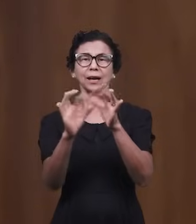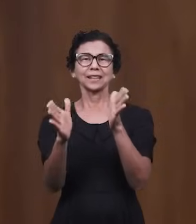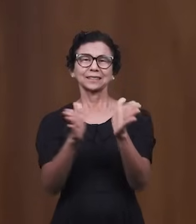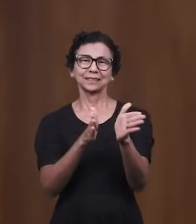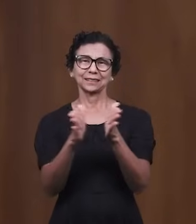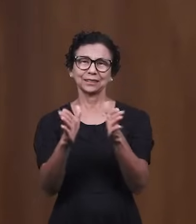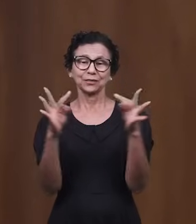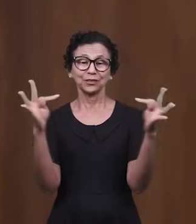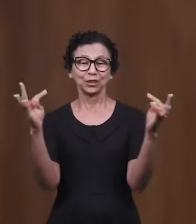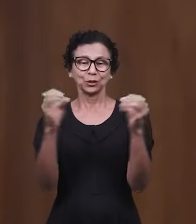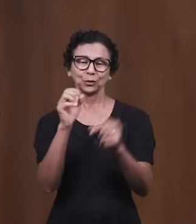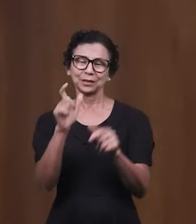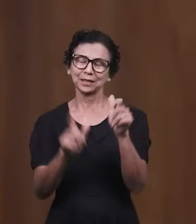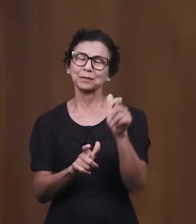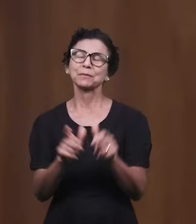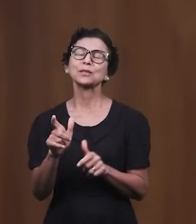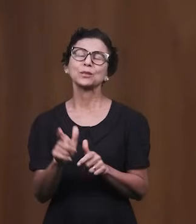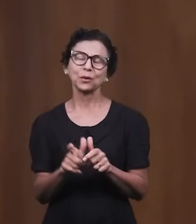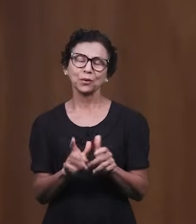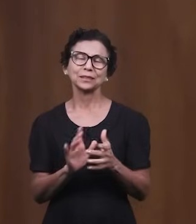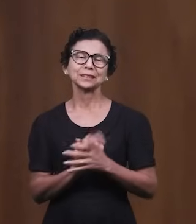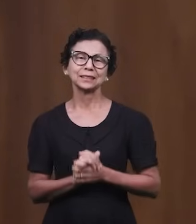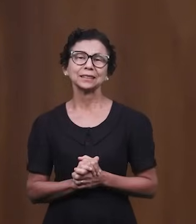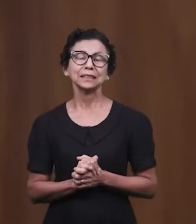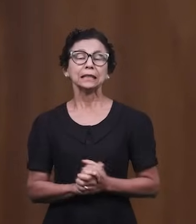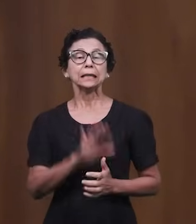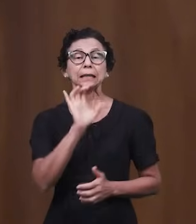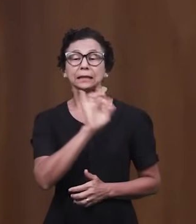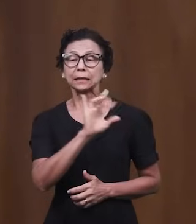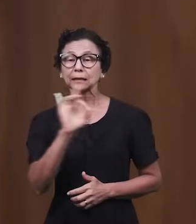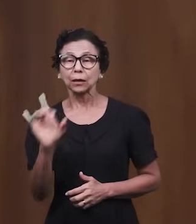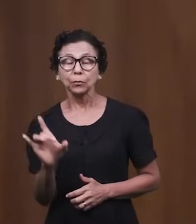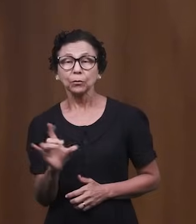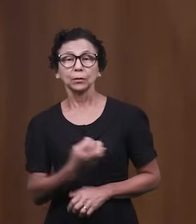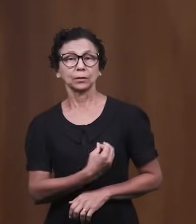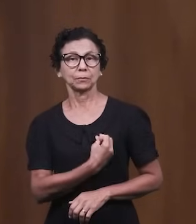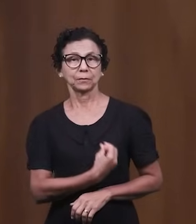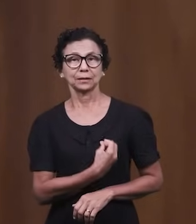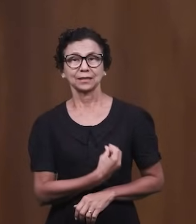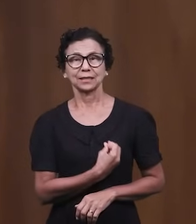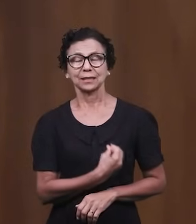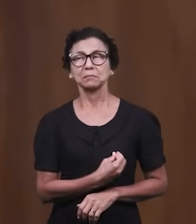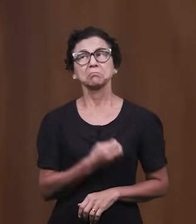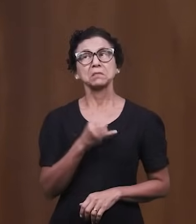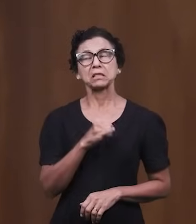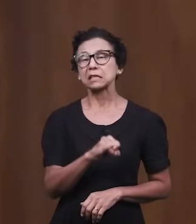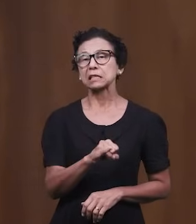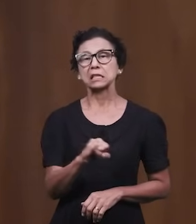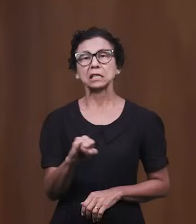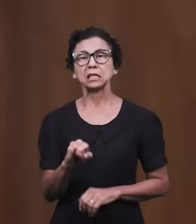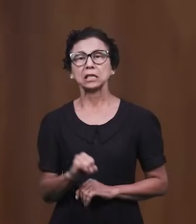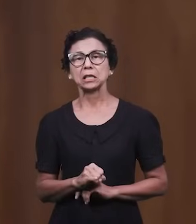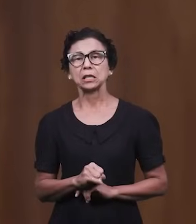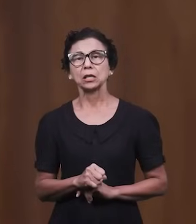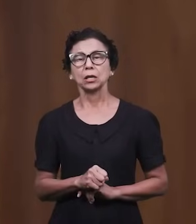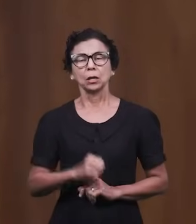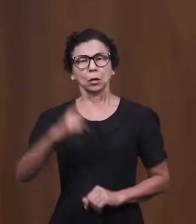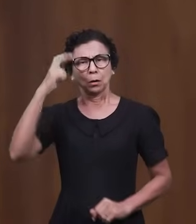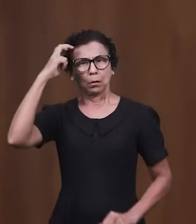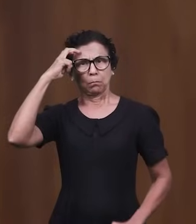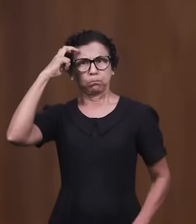acessível a todos, no conhecimento de todos, de maneira que cada um que participa, seja ele muito douto ou